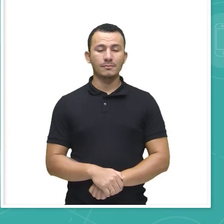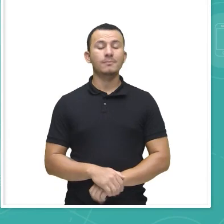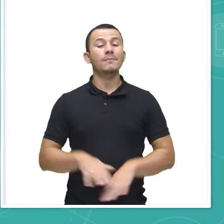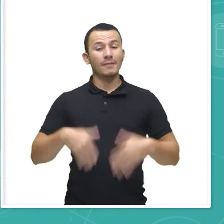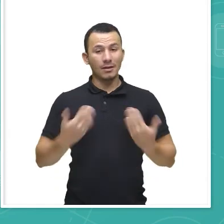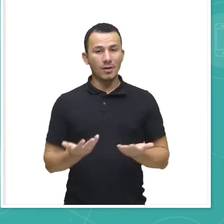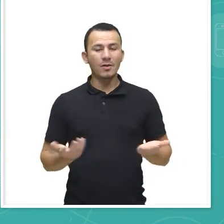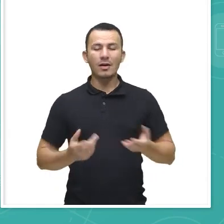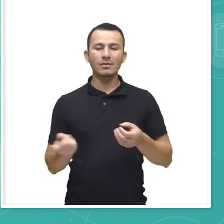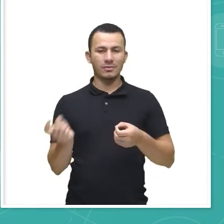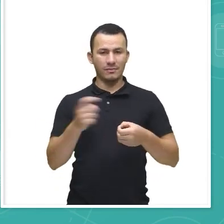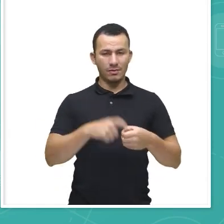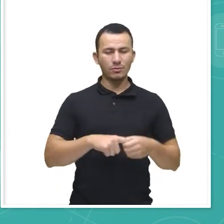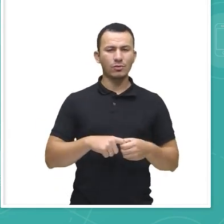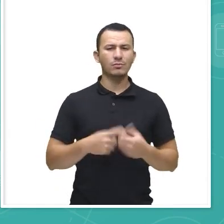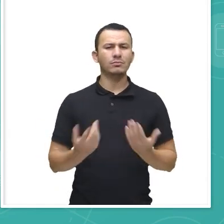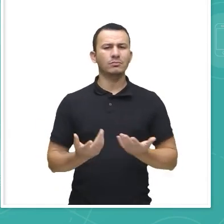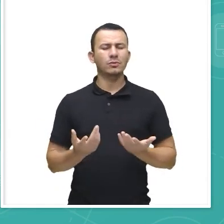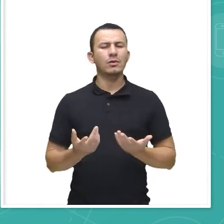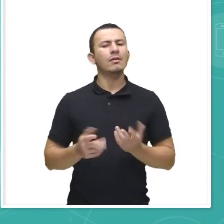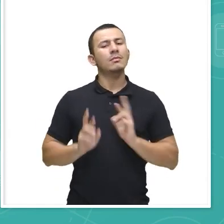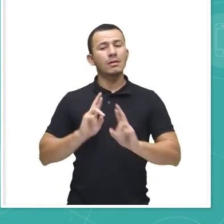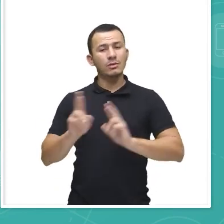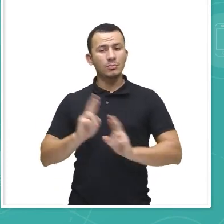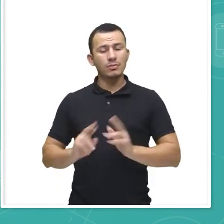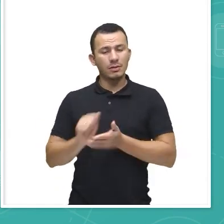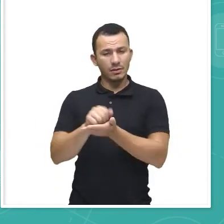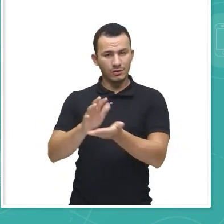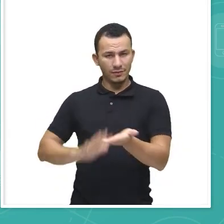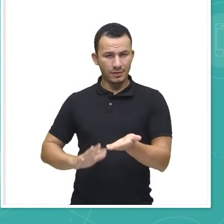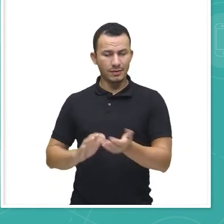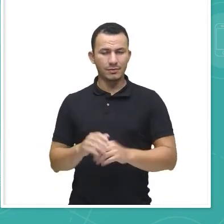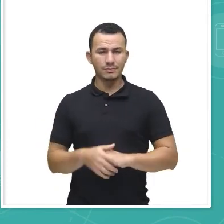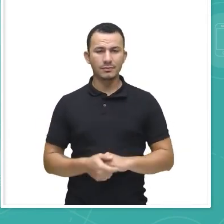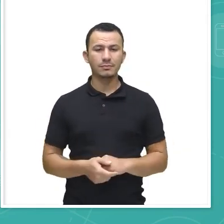Olá pessoal, estamos de volta e agora vamos resolver aí a nossa DLI de hoje.